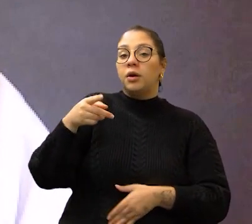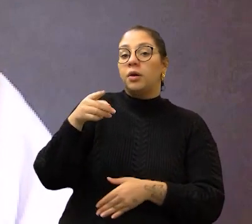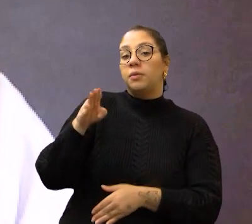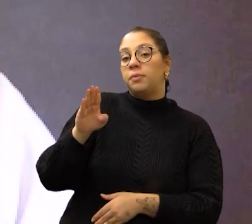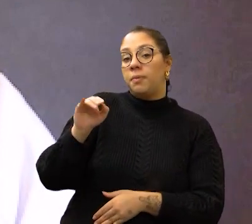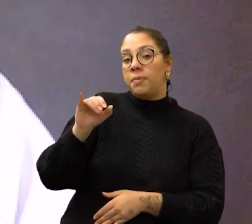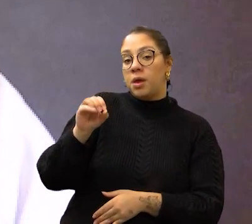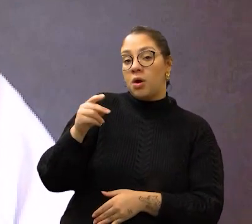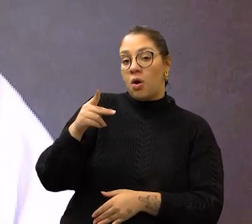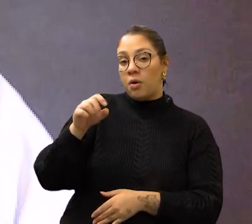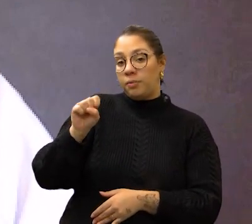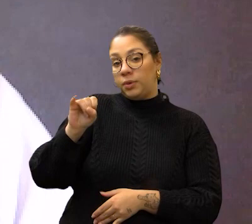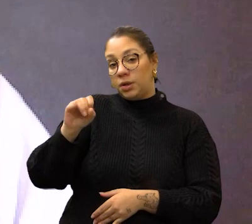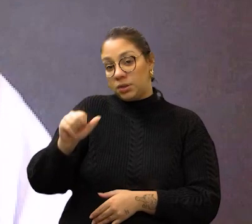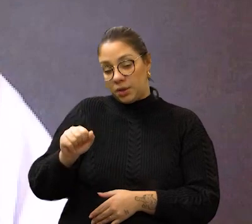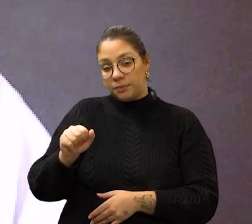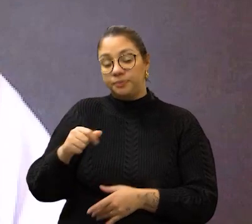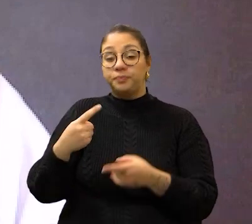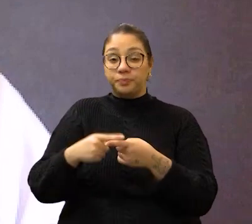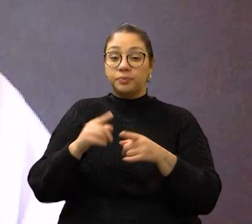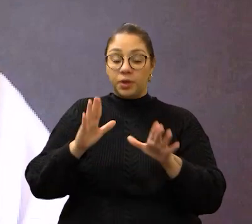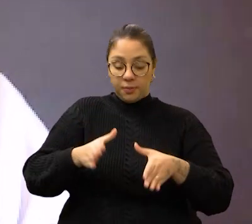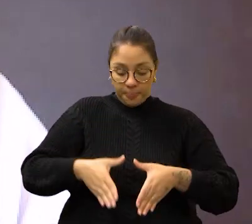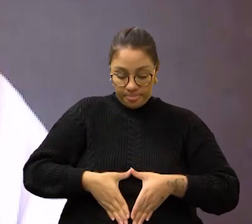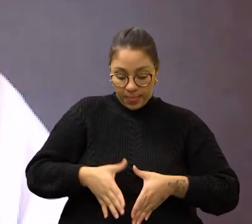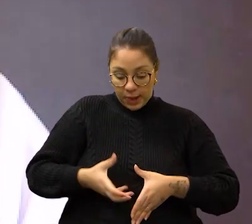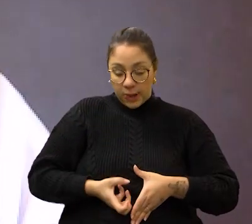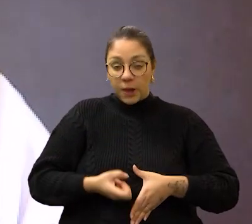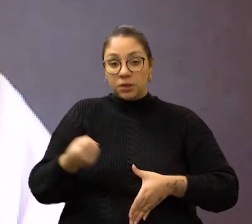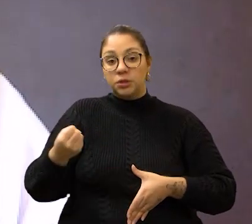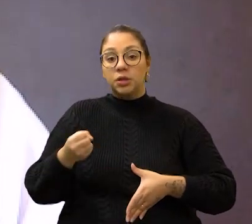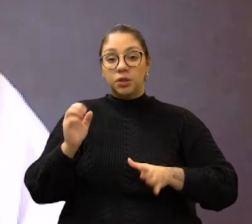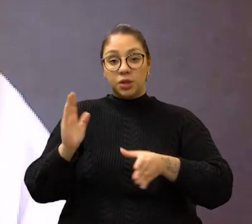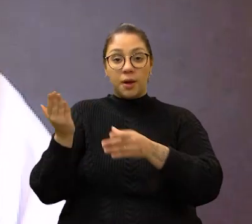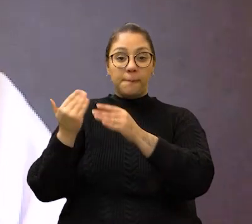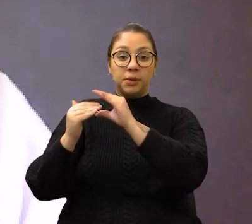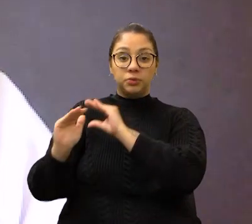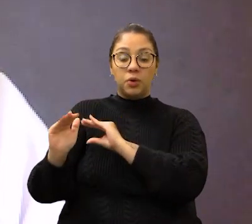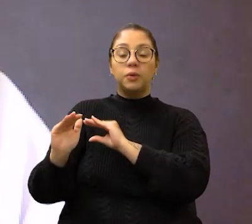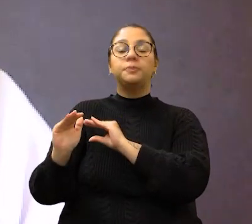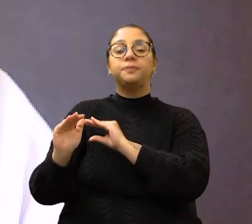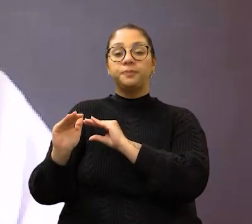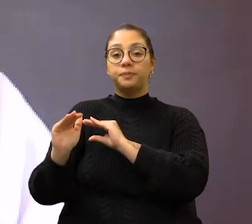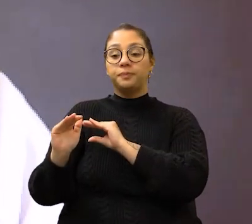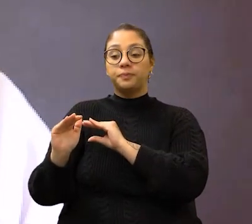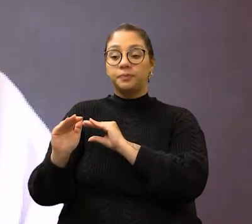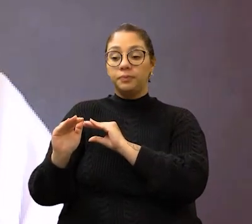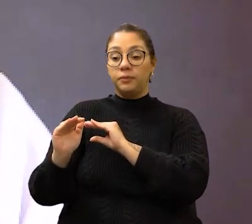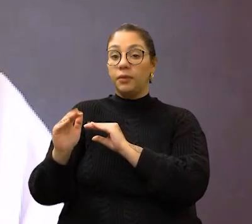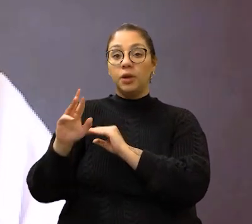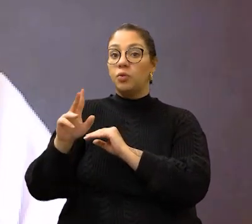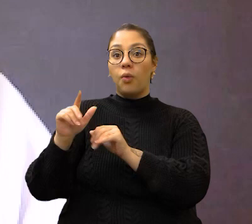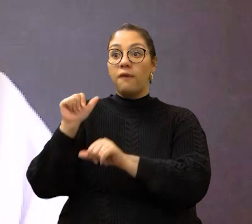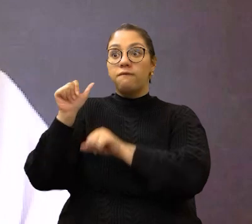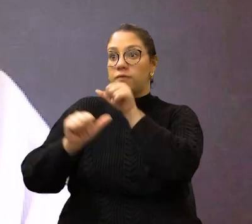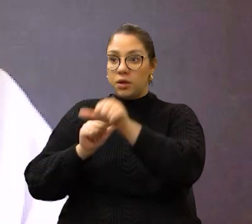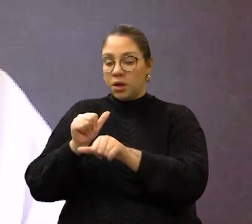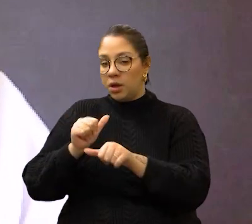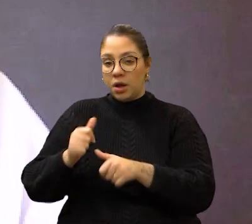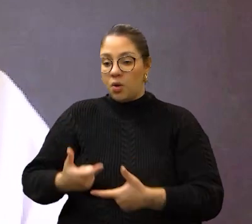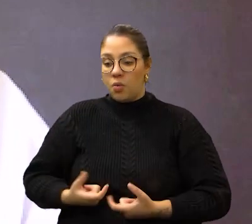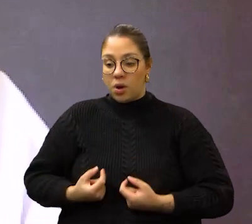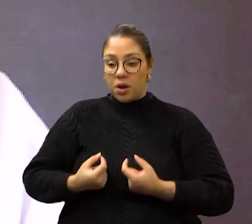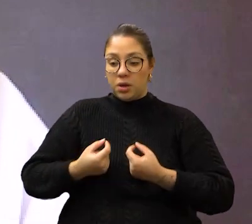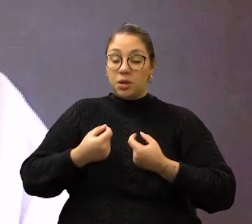que a gente tem certeza que é mioma, porque já fez a retirada e mandou para biópsia, ele não vira um câncer.